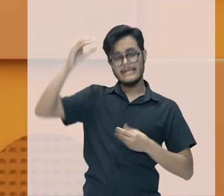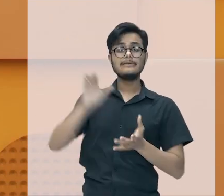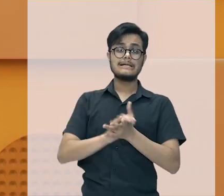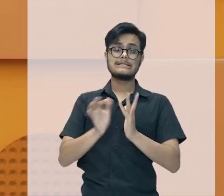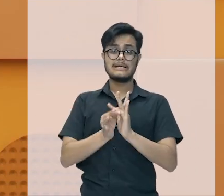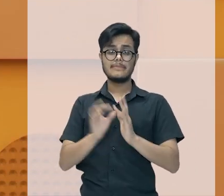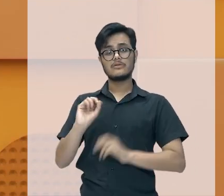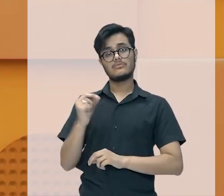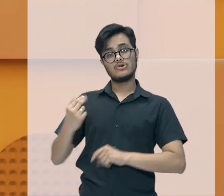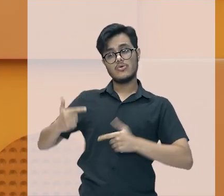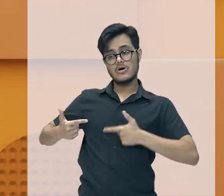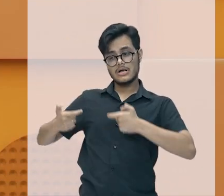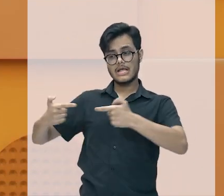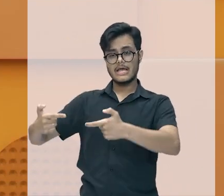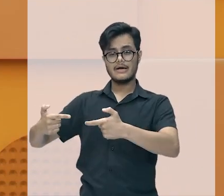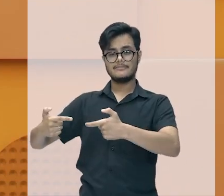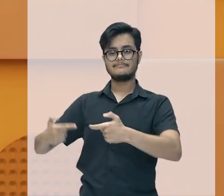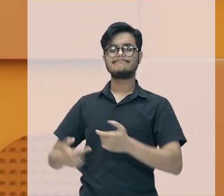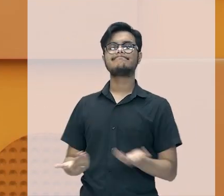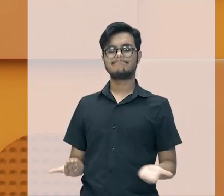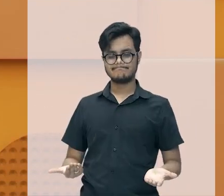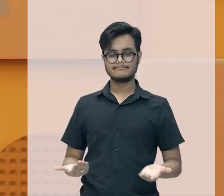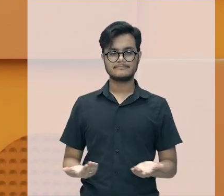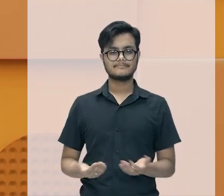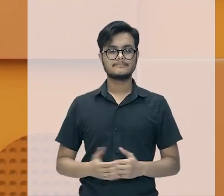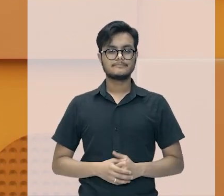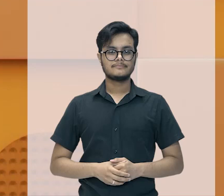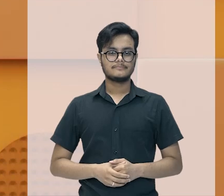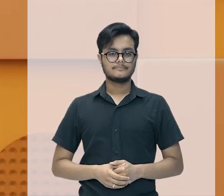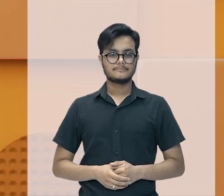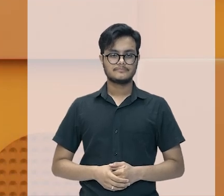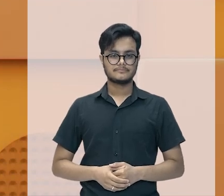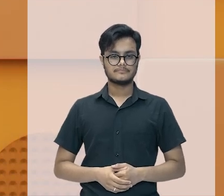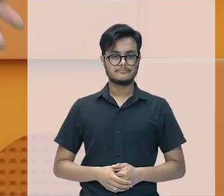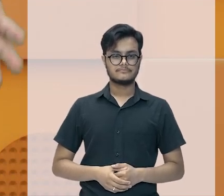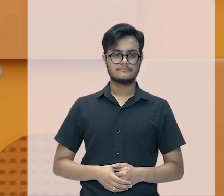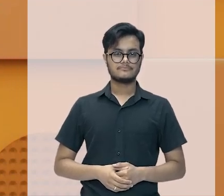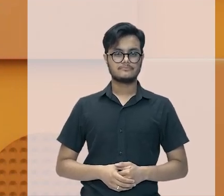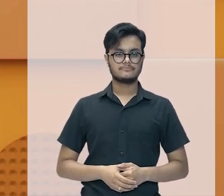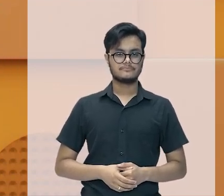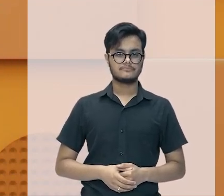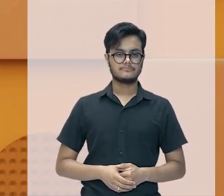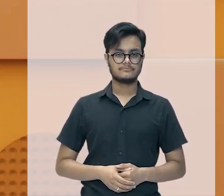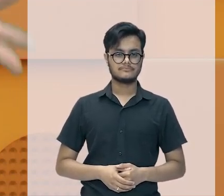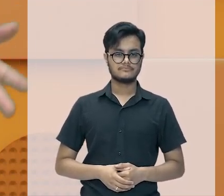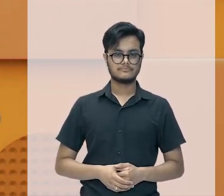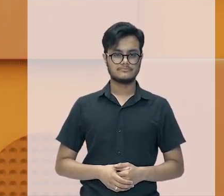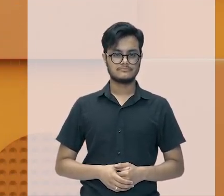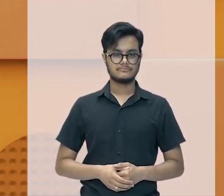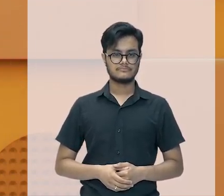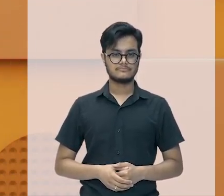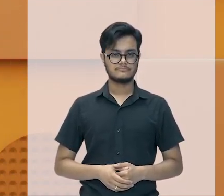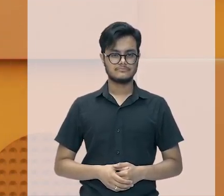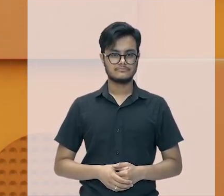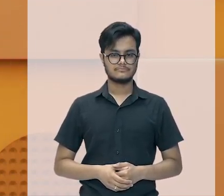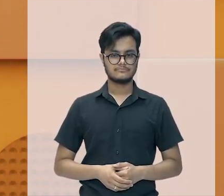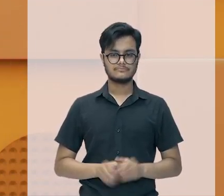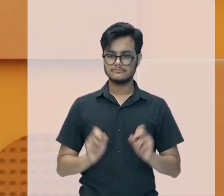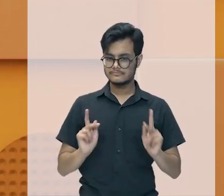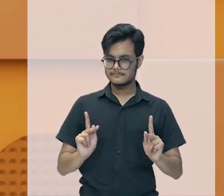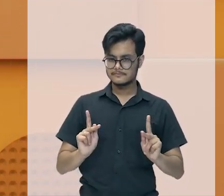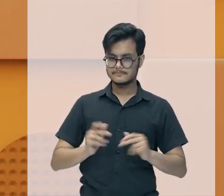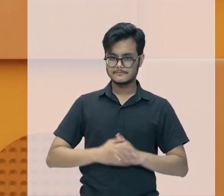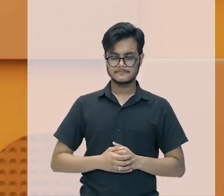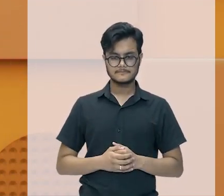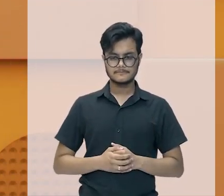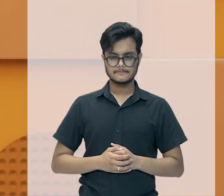Tá? Então, eram as 3 formas de a gente observar, então, como que, né, esse nobre ele podia, então, ter essas terras.